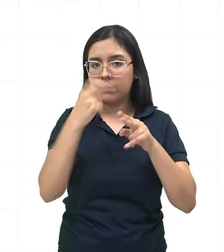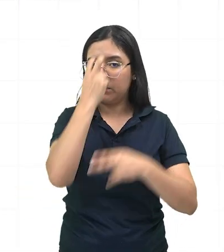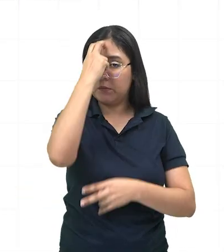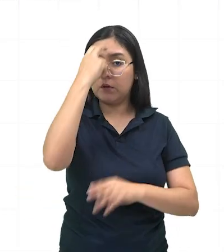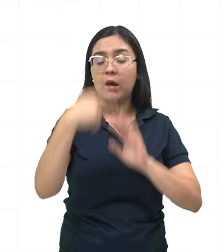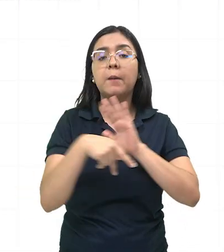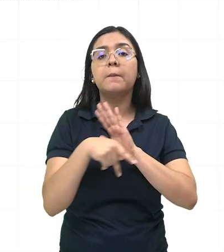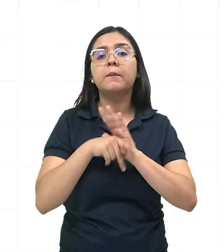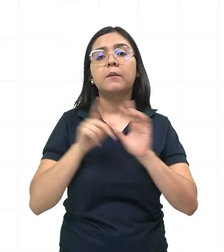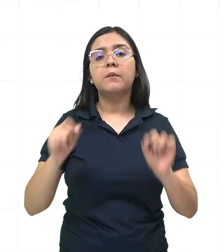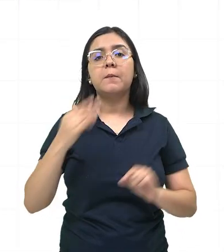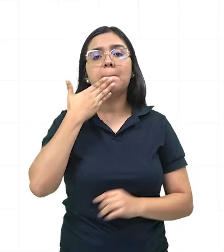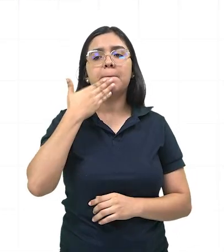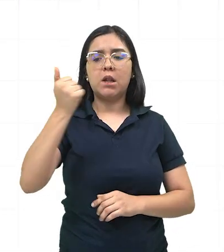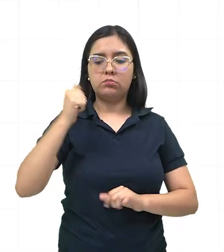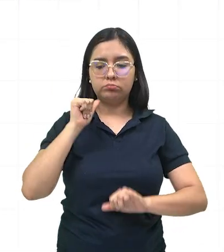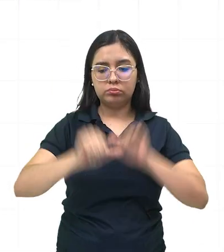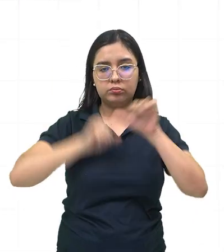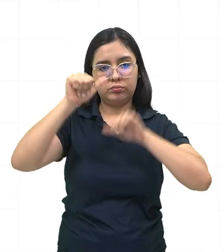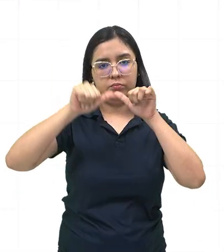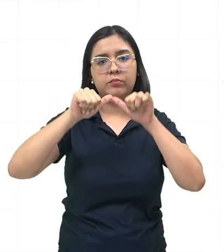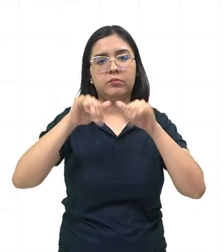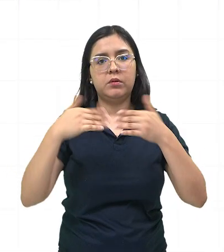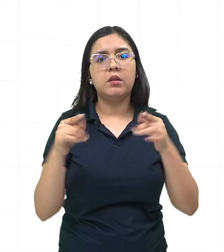é parte de um melhoramento